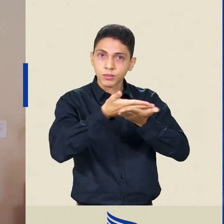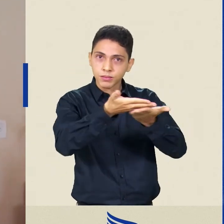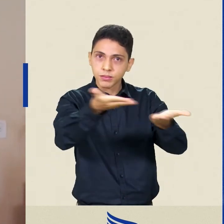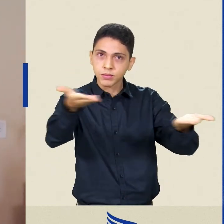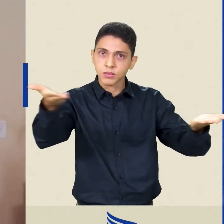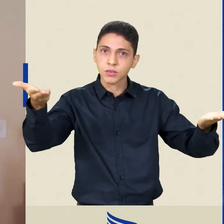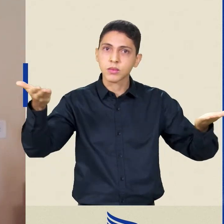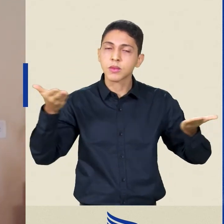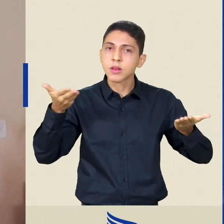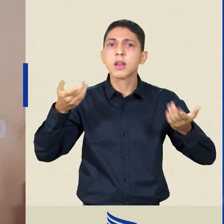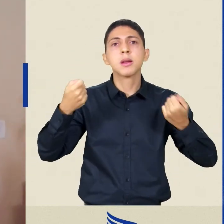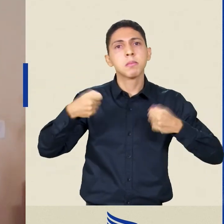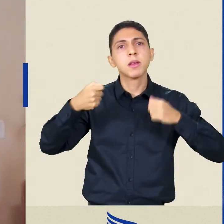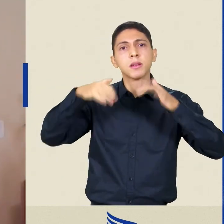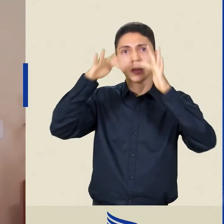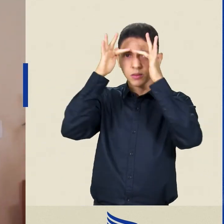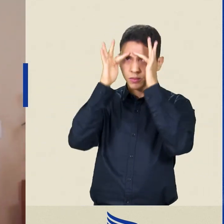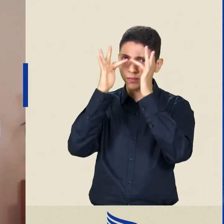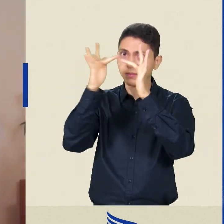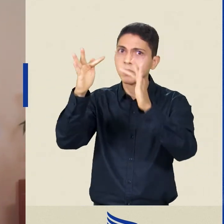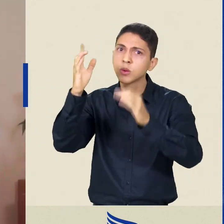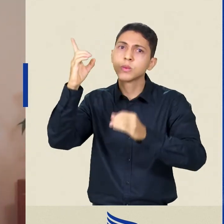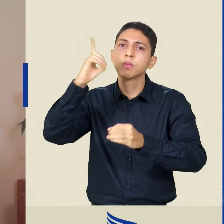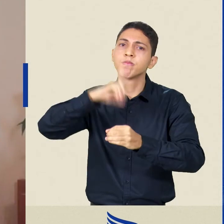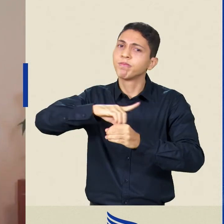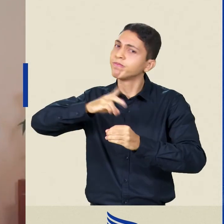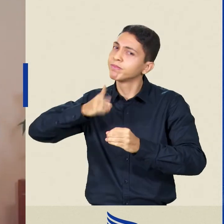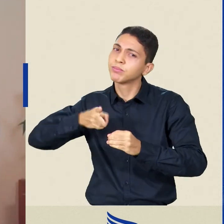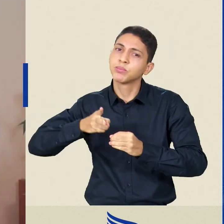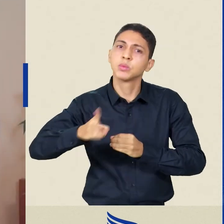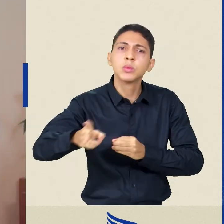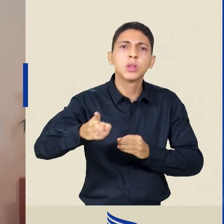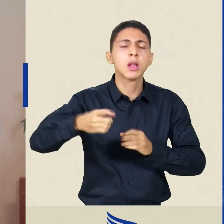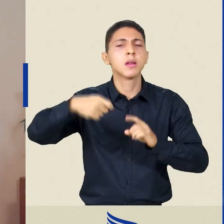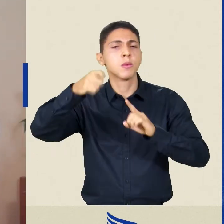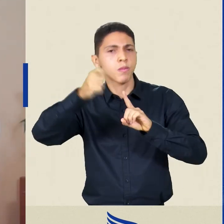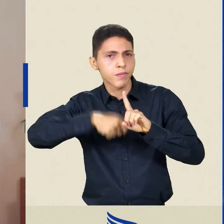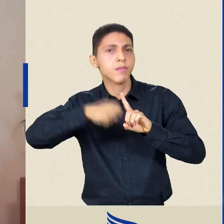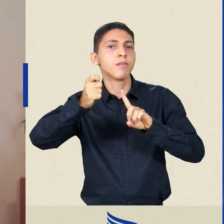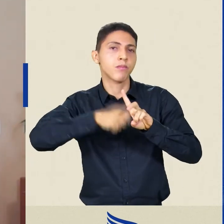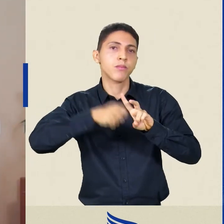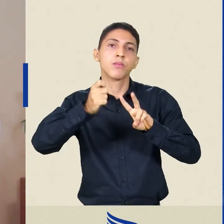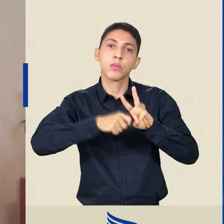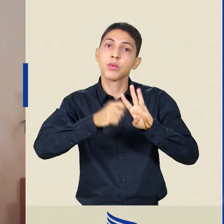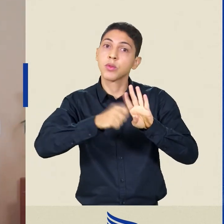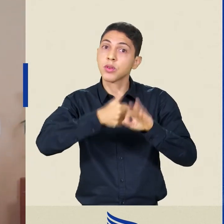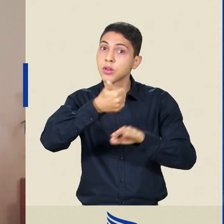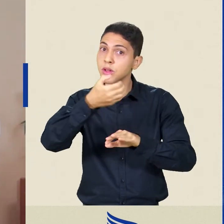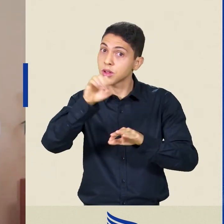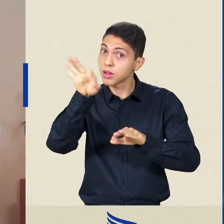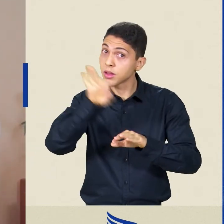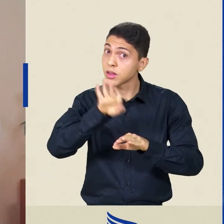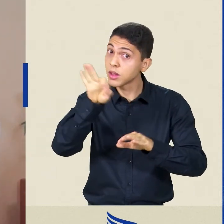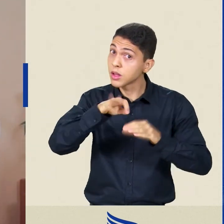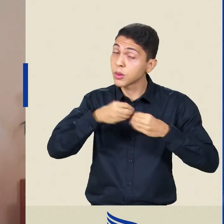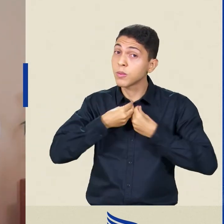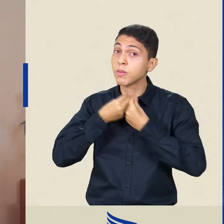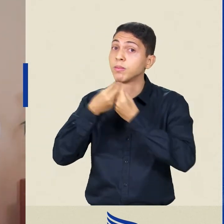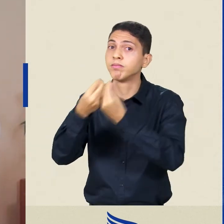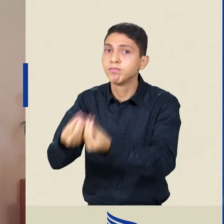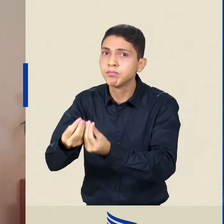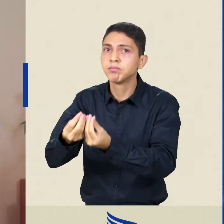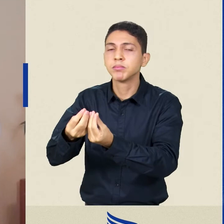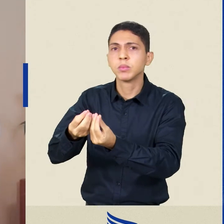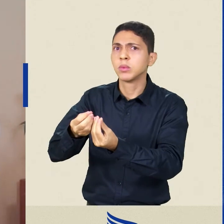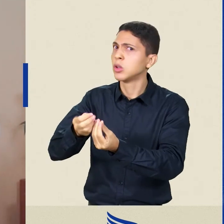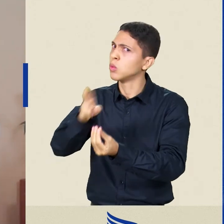a ser fiel nos dízimos. Separe todos os meses 1/10 da sua renda. Não mexa nesse dinheiro, ele é